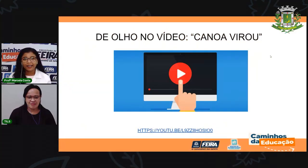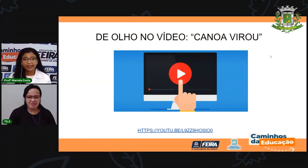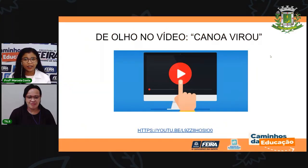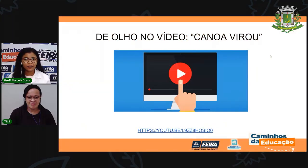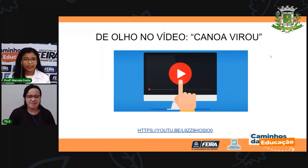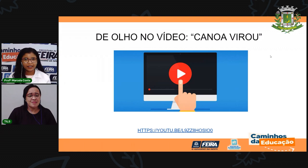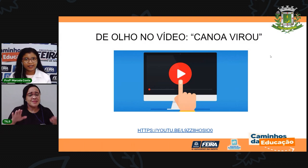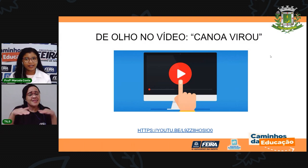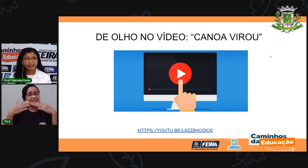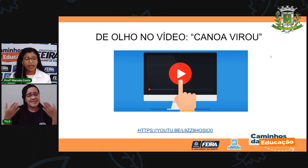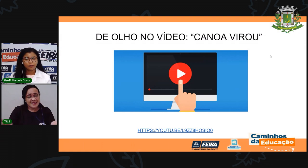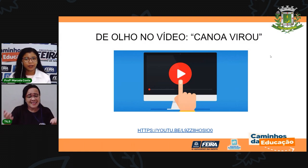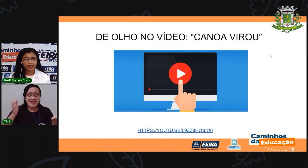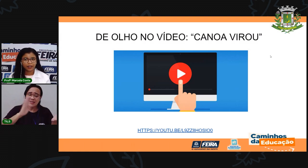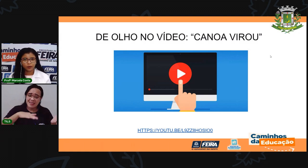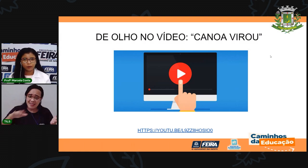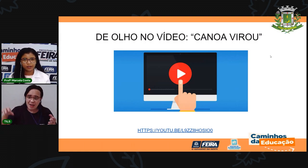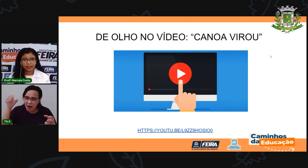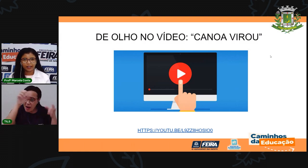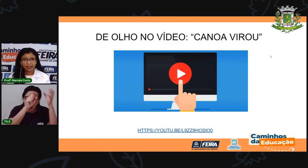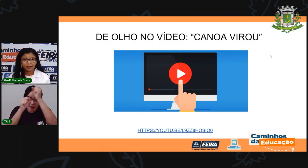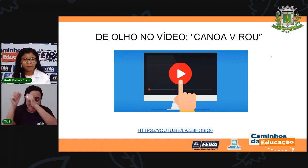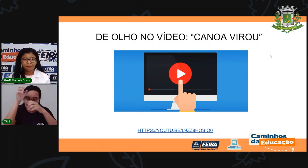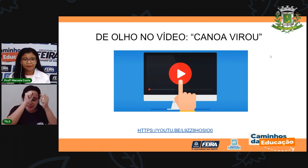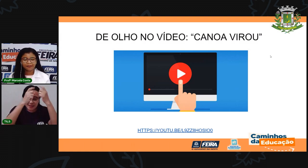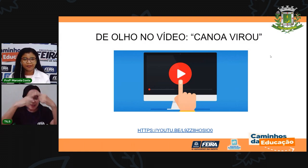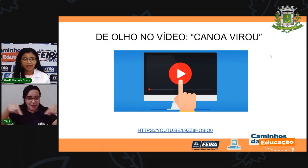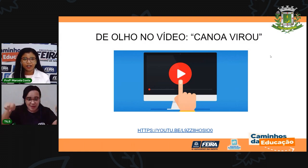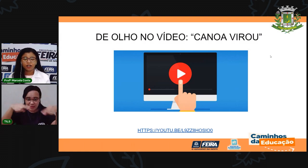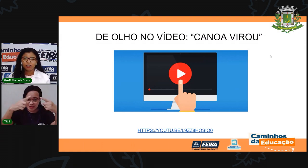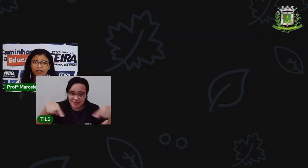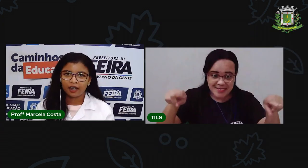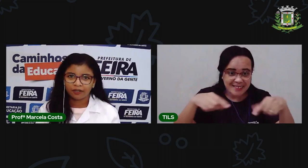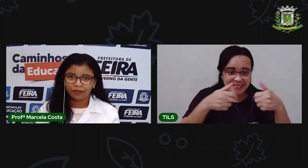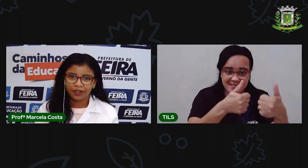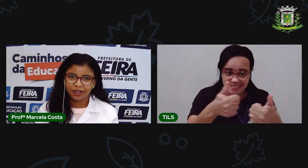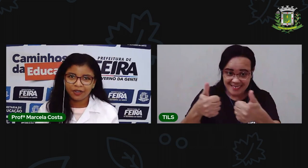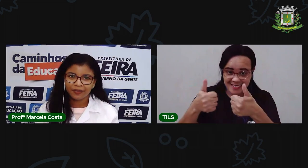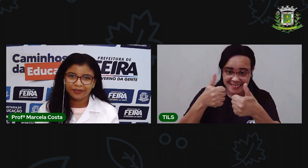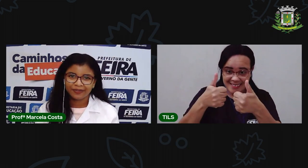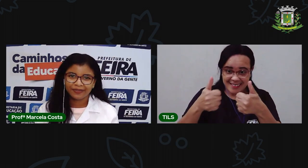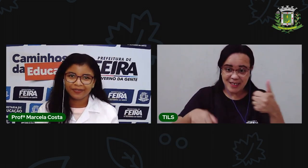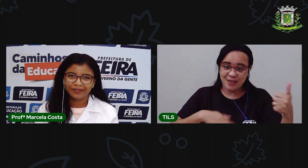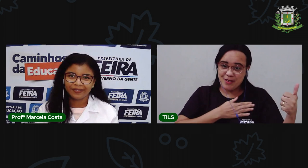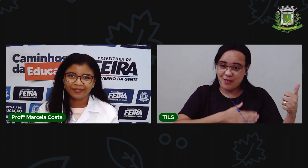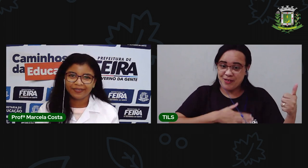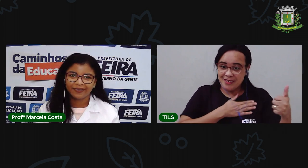Então, crianças, aprenderam a musiquinha? Gostaram do vídeo?